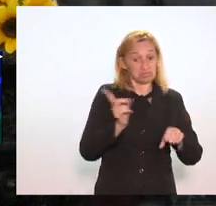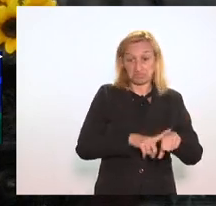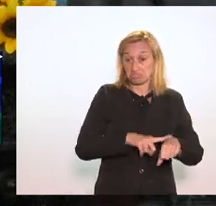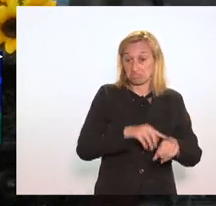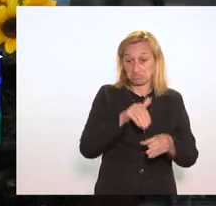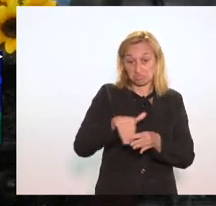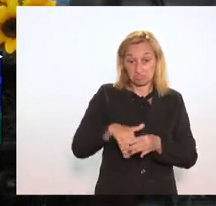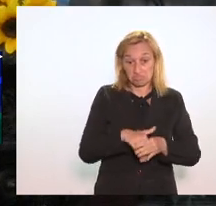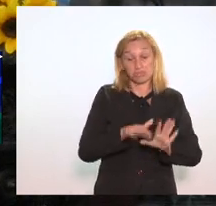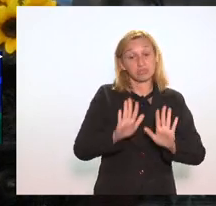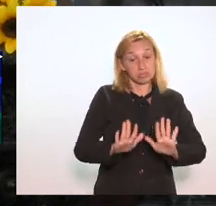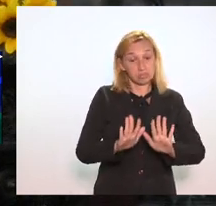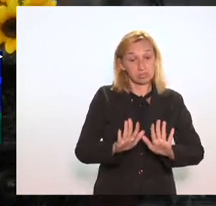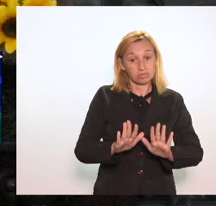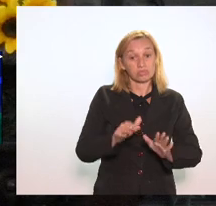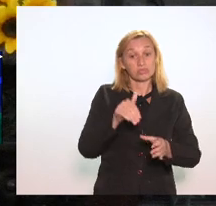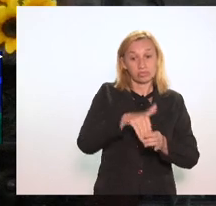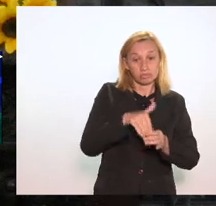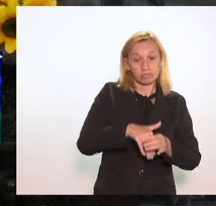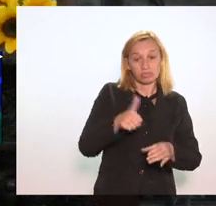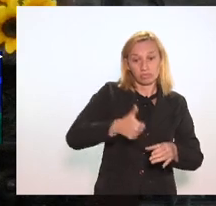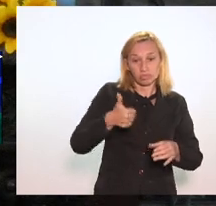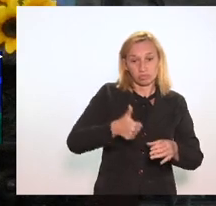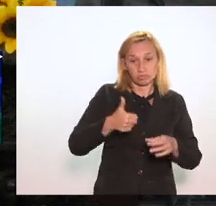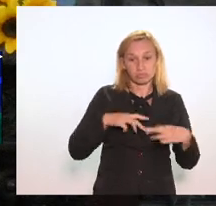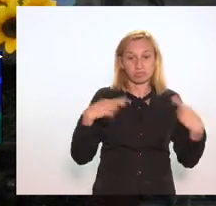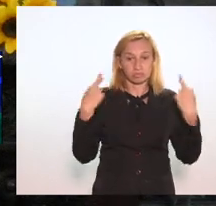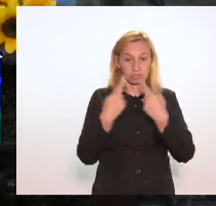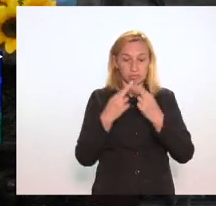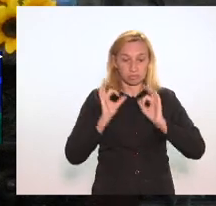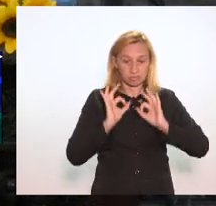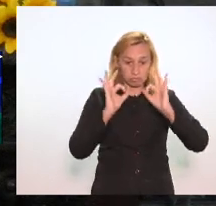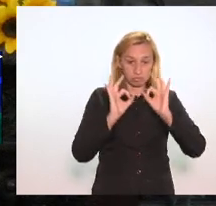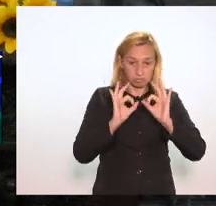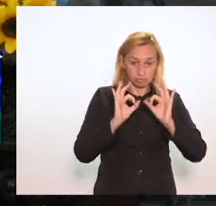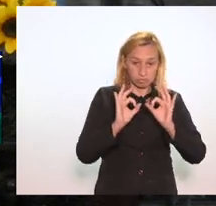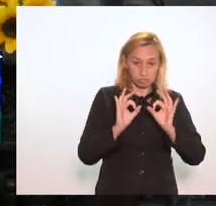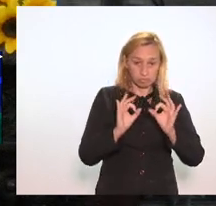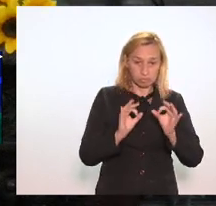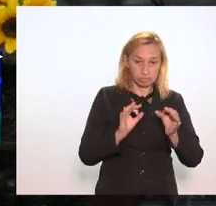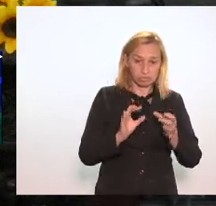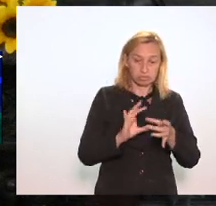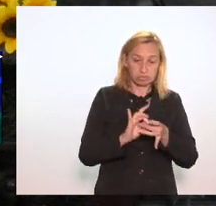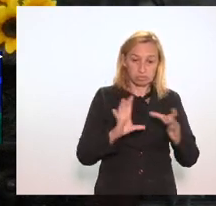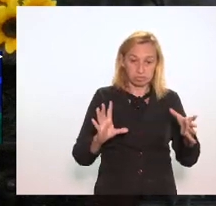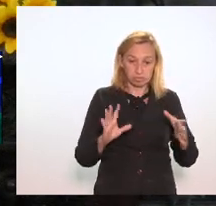voltarmos Então voltaríamos a primeira sessão extraordinária e com autorização do Plenário